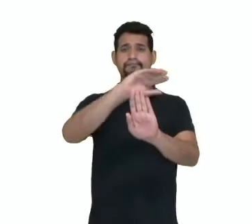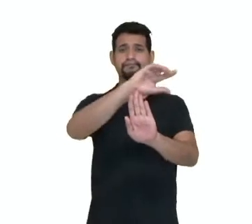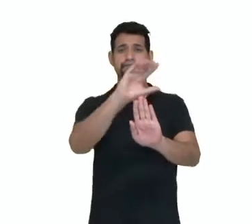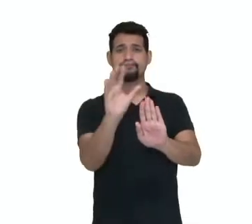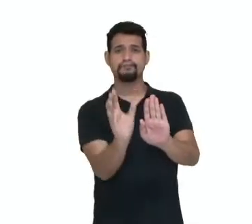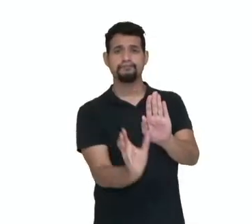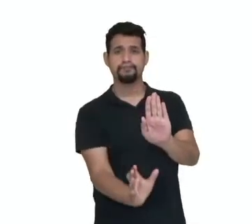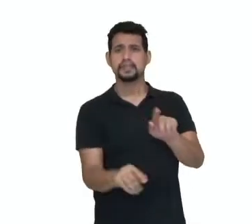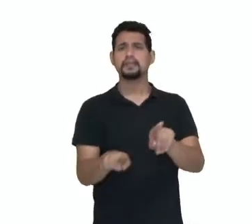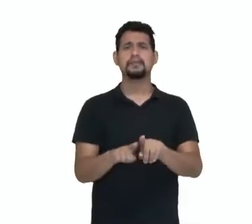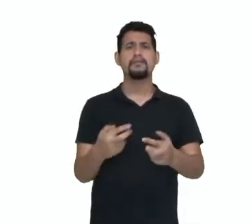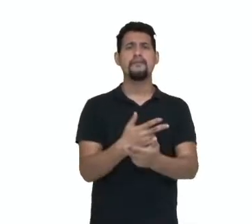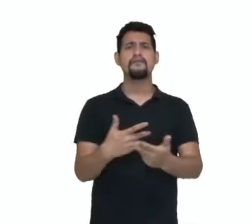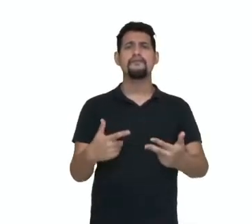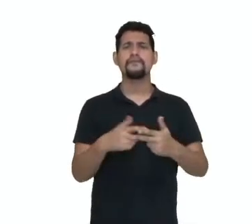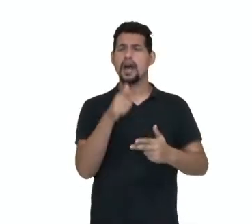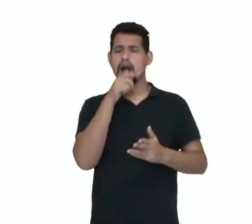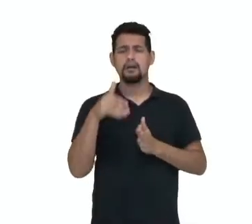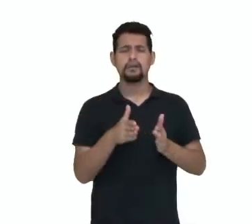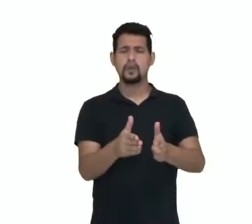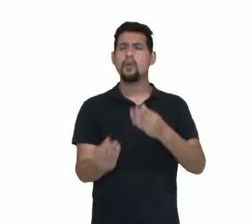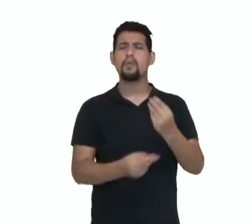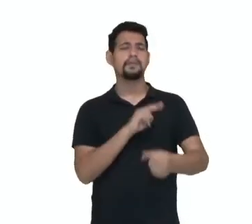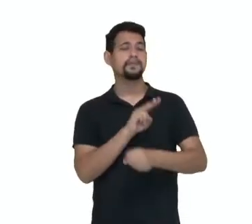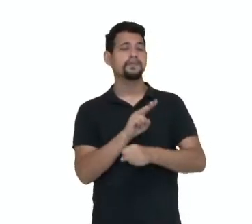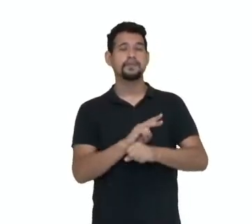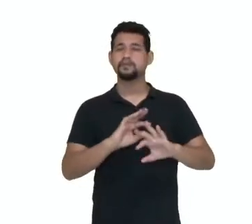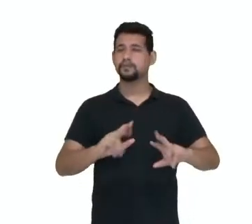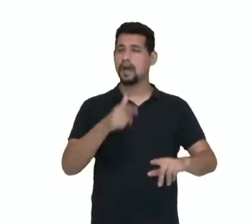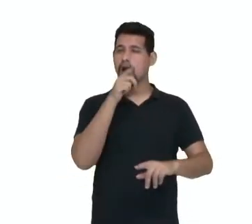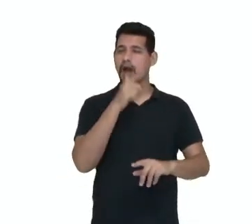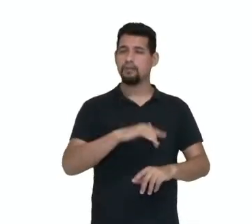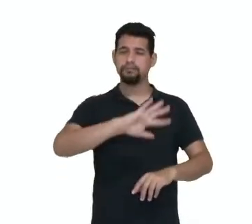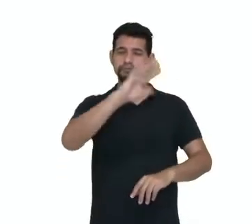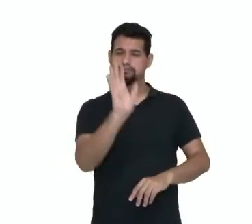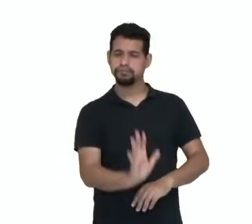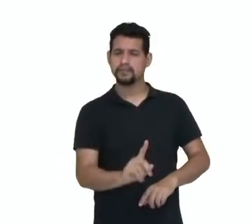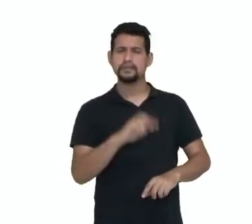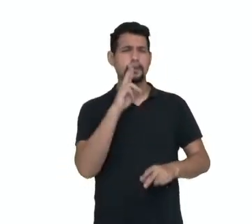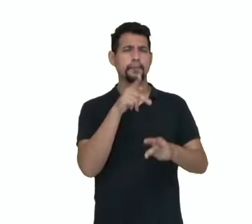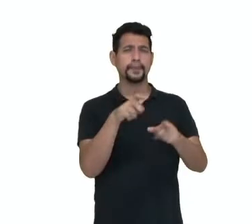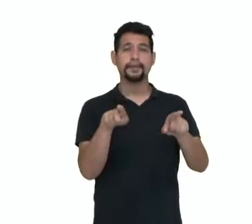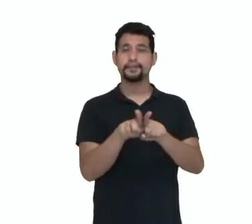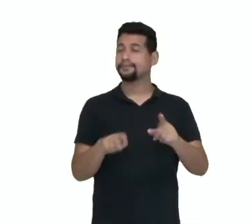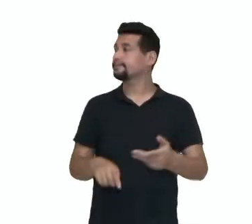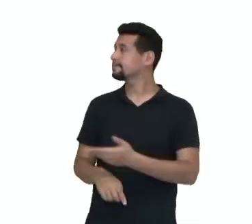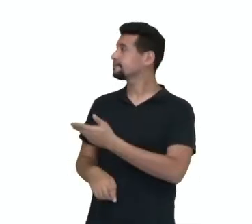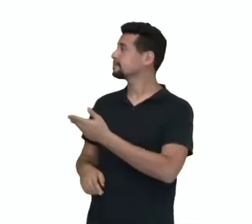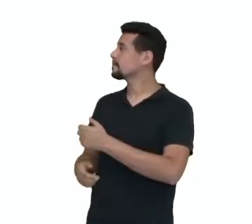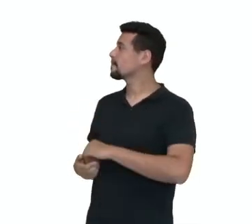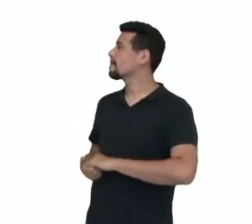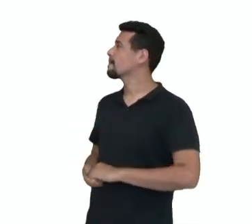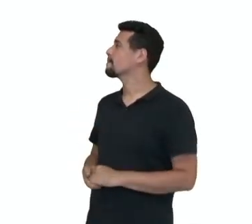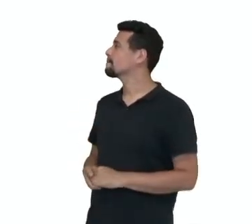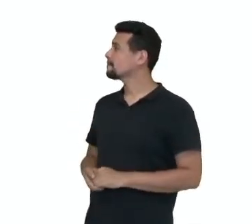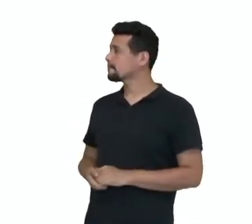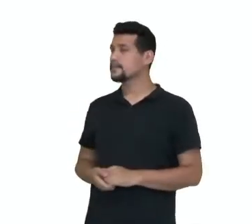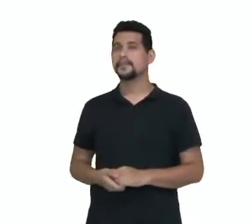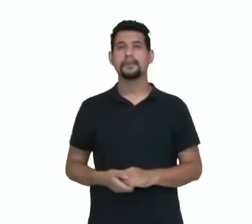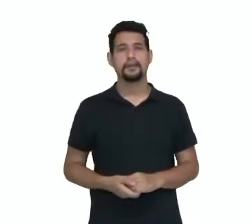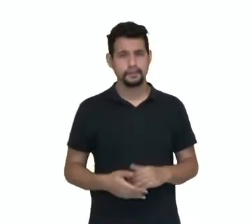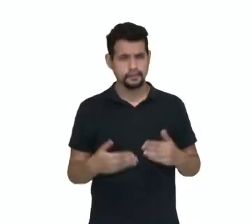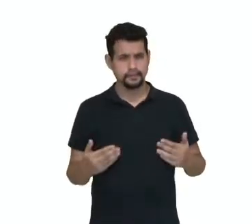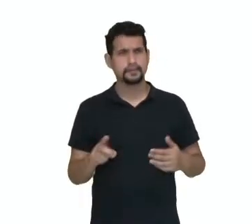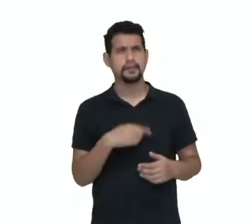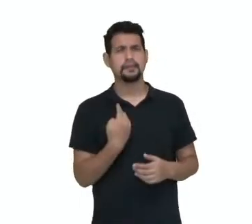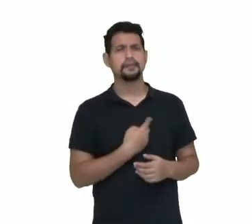diversidade de rios. Qual o trabalho para proteger toda a nossa riqueza hídrica? Então vocês observem nesse mapa que eu trouxe para vocês, aqui nós